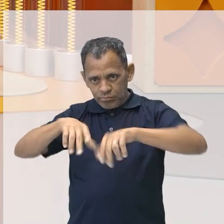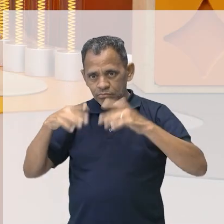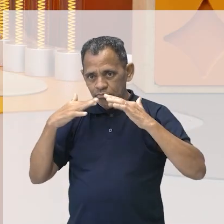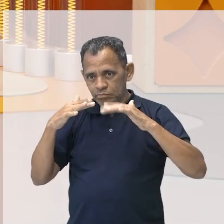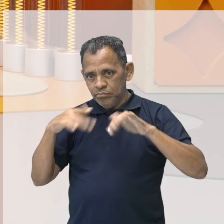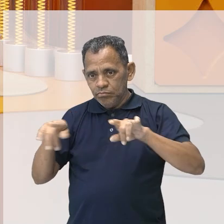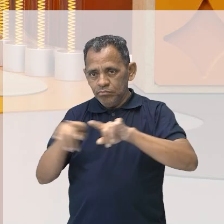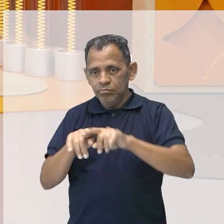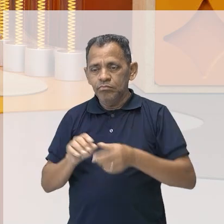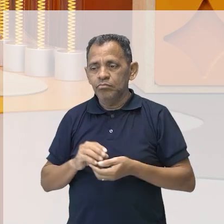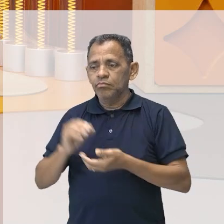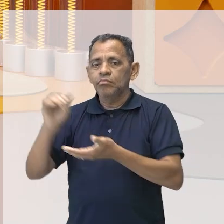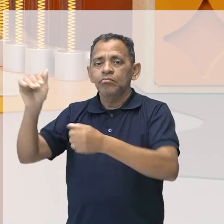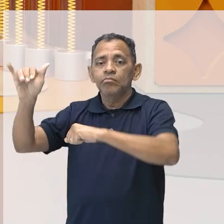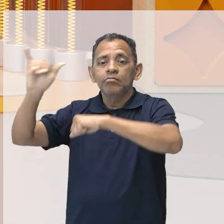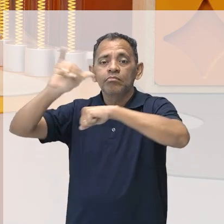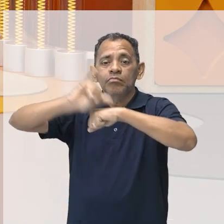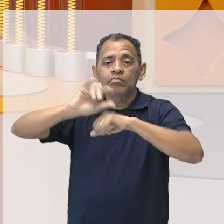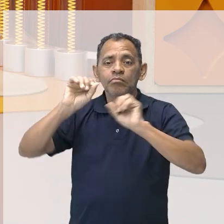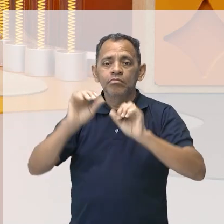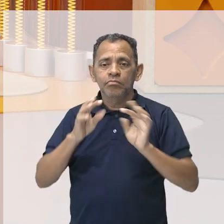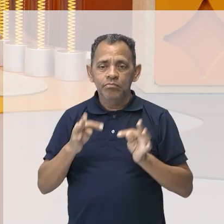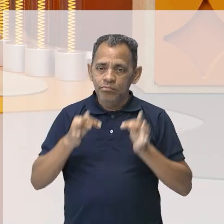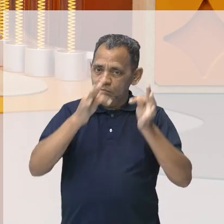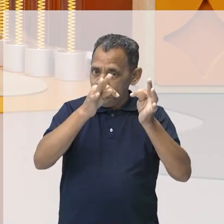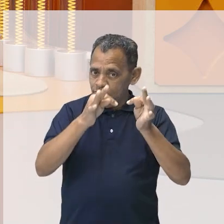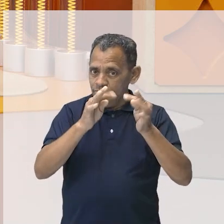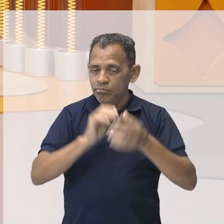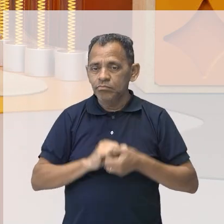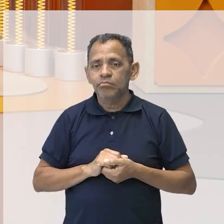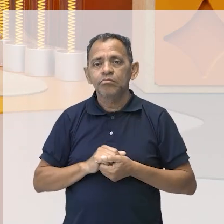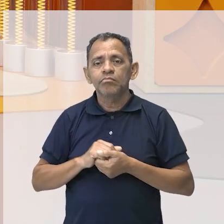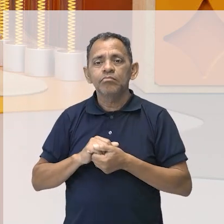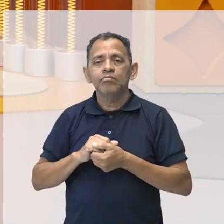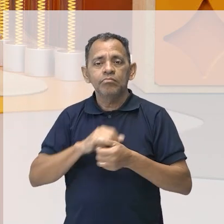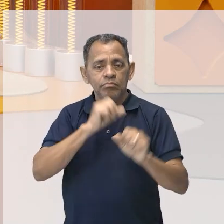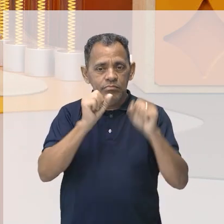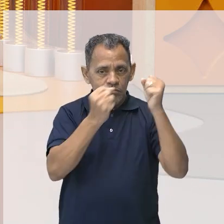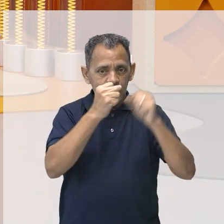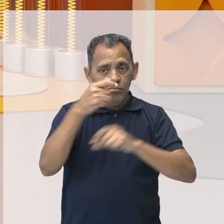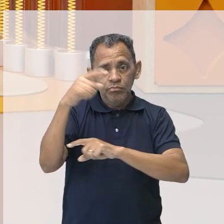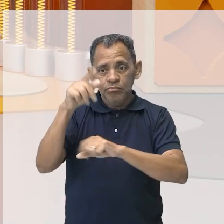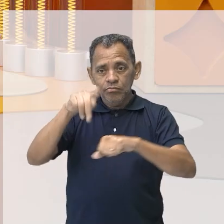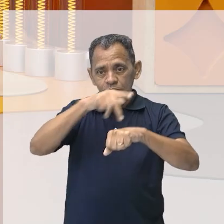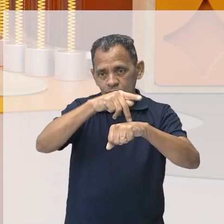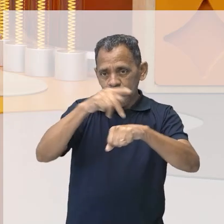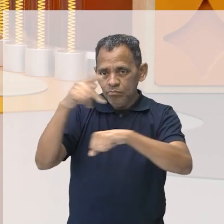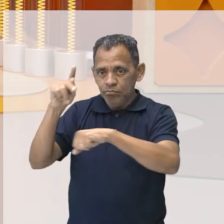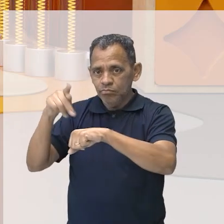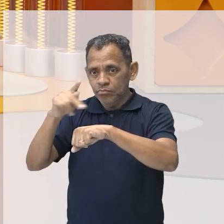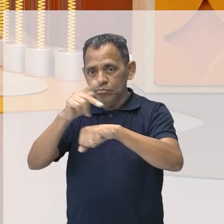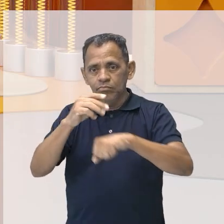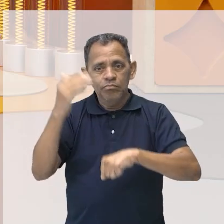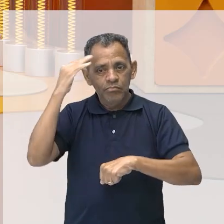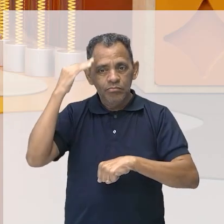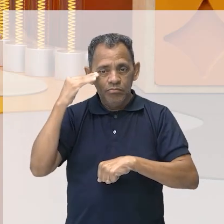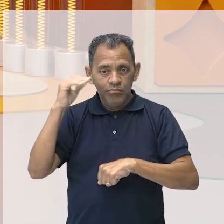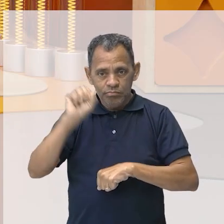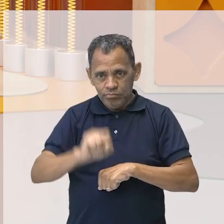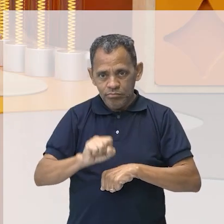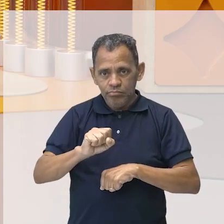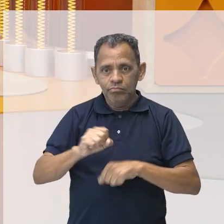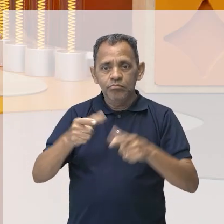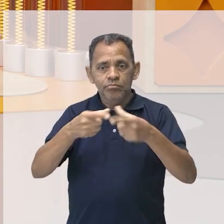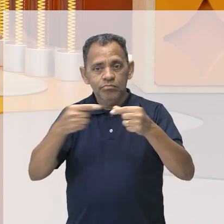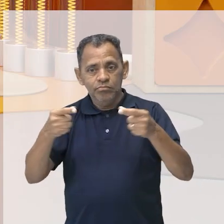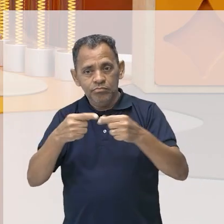acaba vindo para cá? As tecnologias, né, de outras indústrias, de outros países, como da Coreia do Sul, do